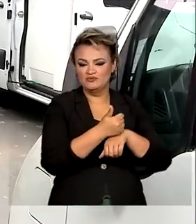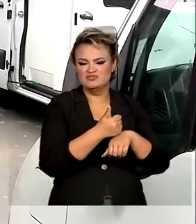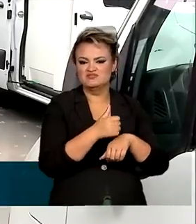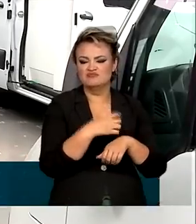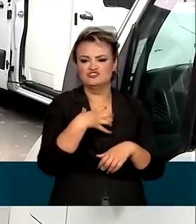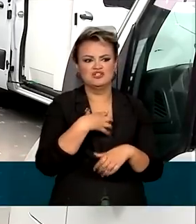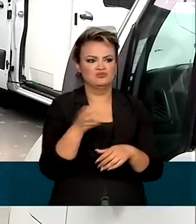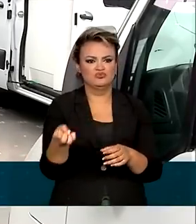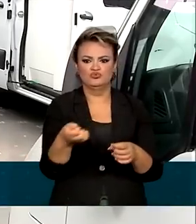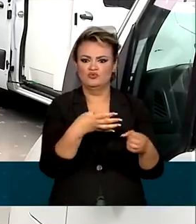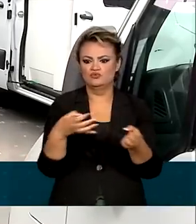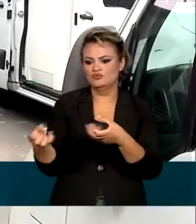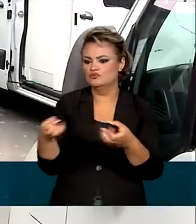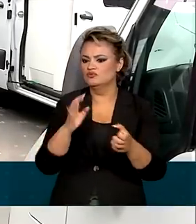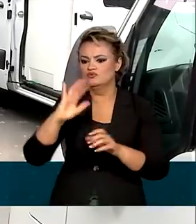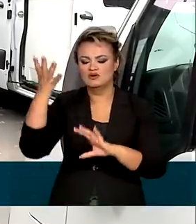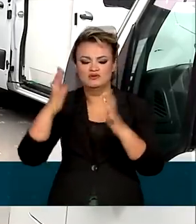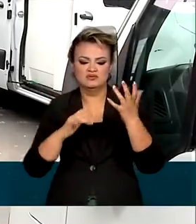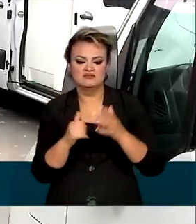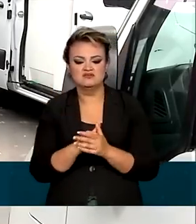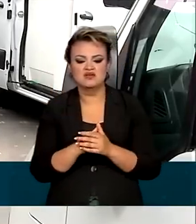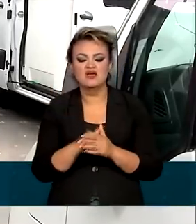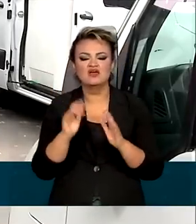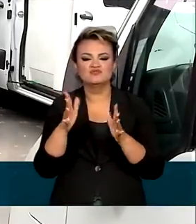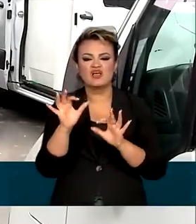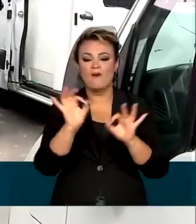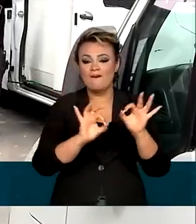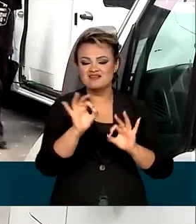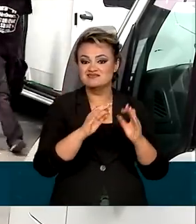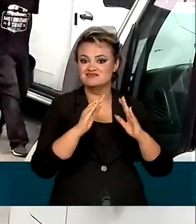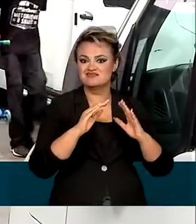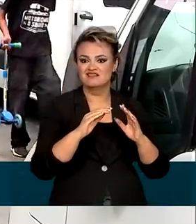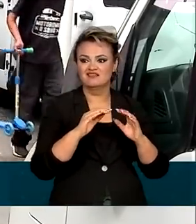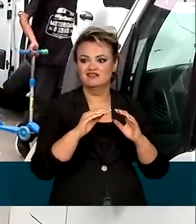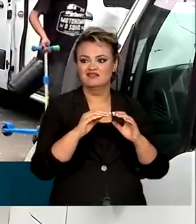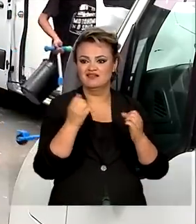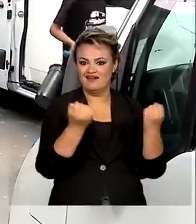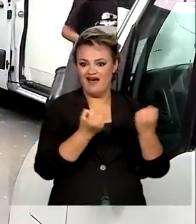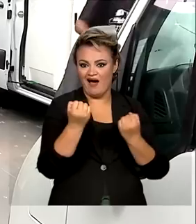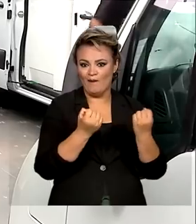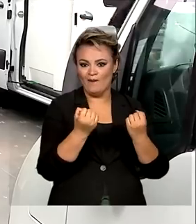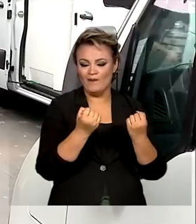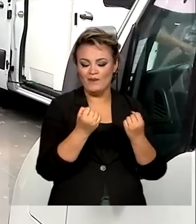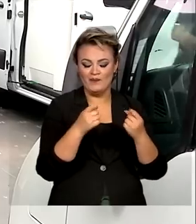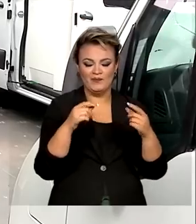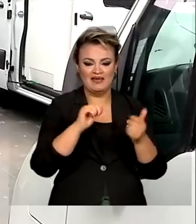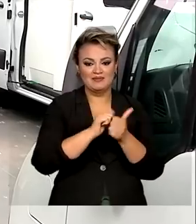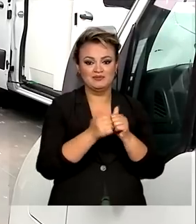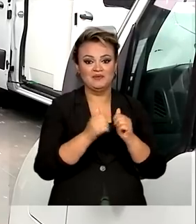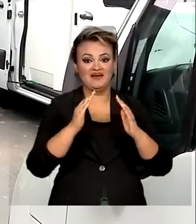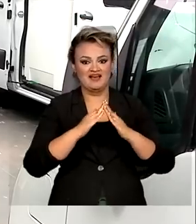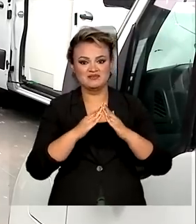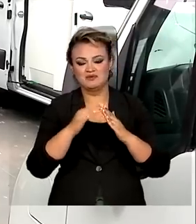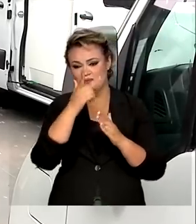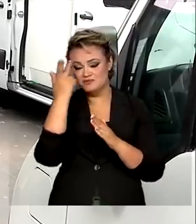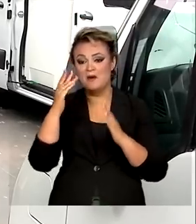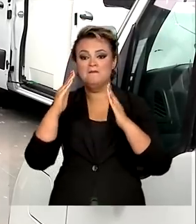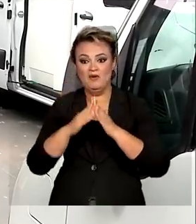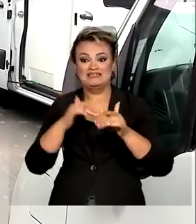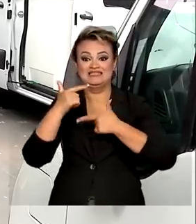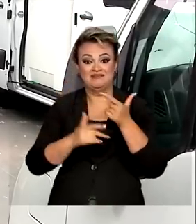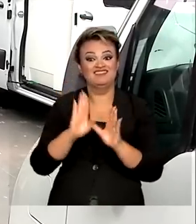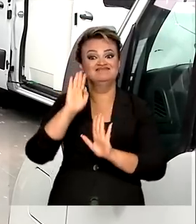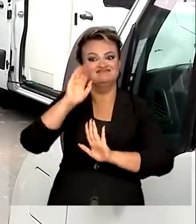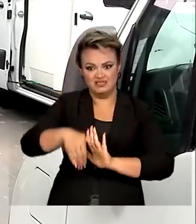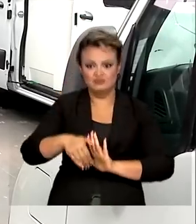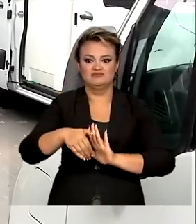mudando tá evoluindo bastante então eu já montei carros aqui para várias pessoas que tá morando e trabalhando então hoje em dia as pessoas